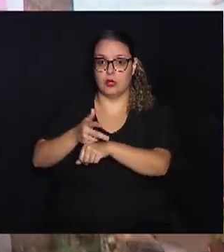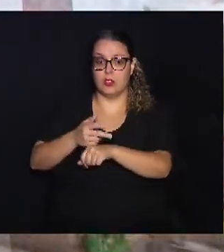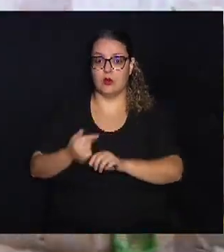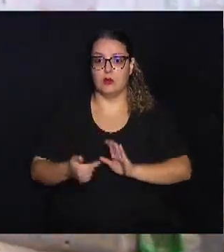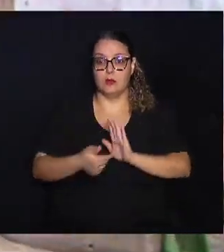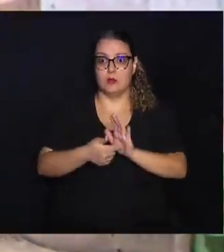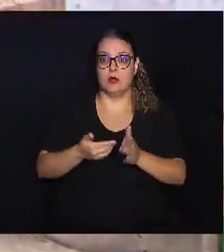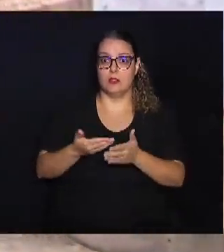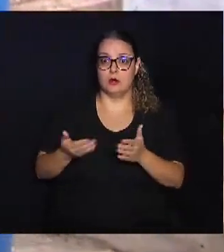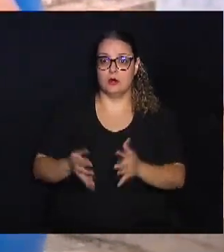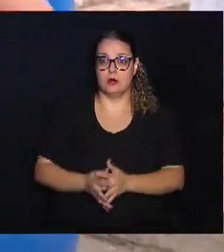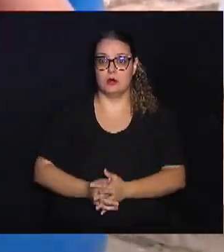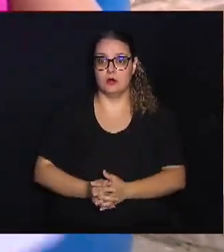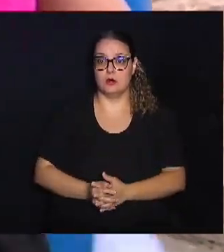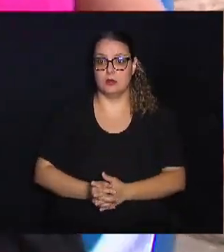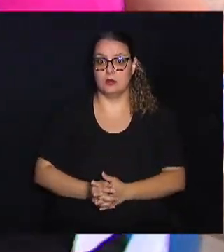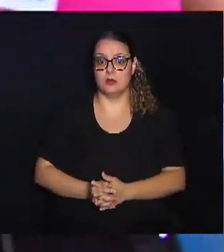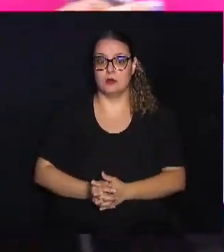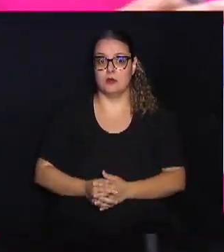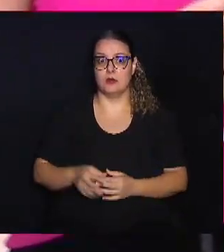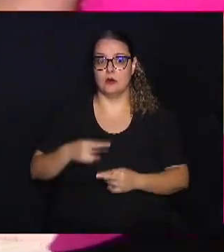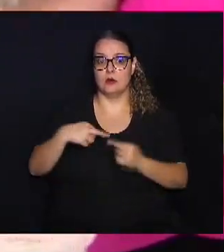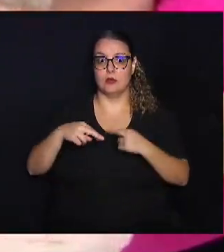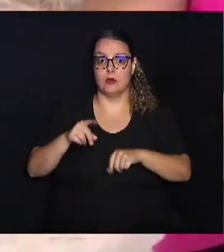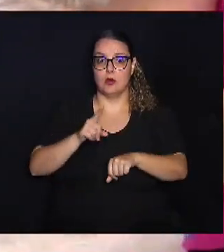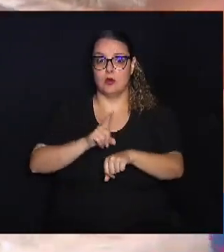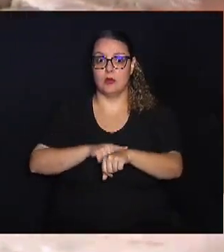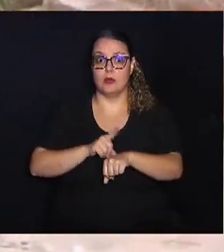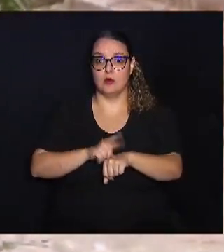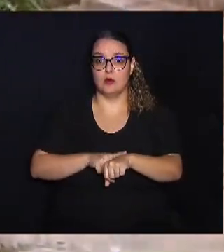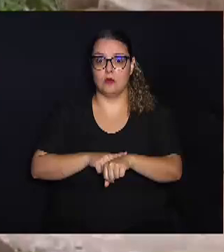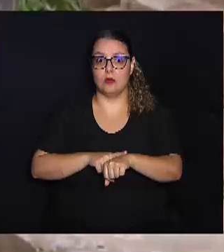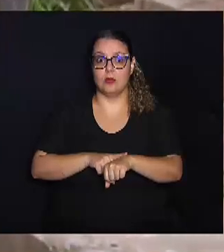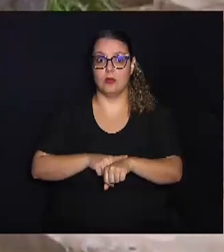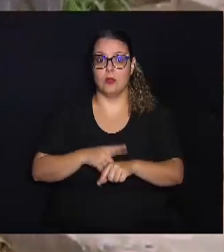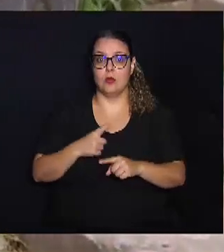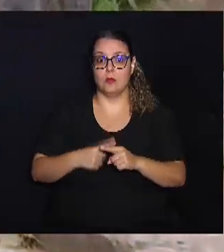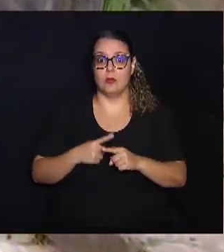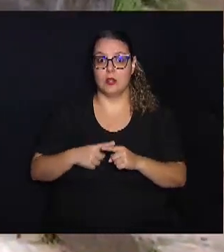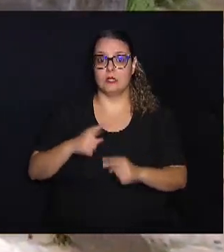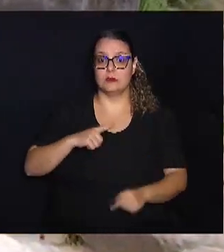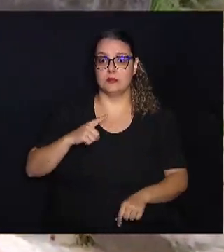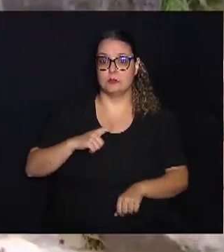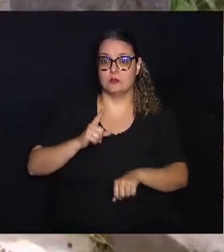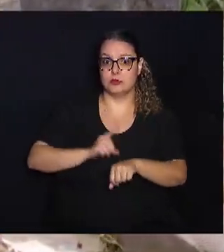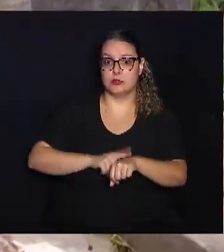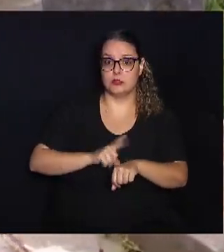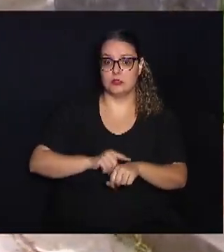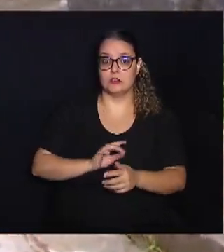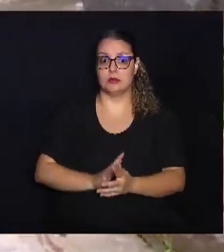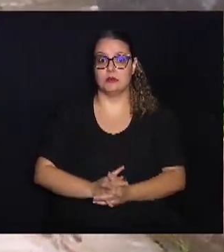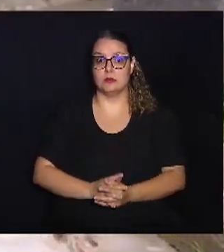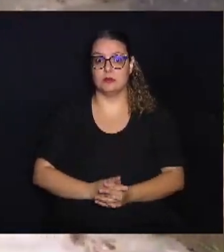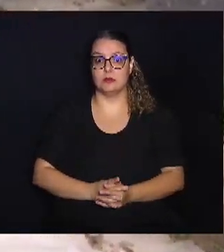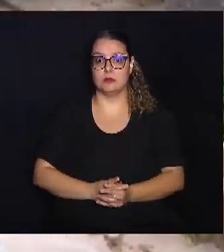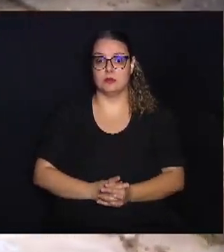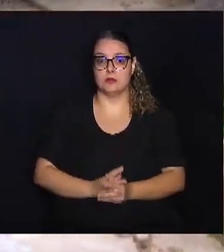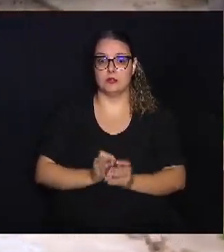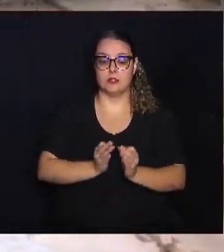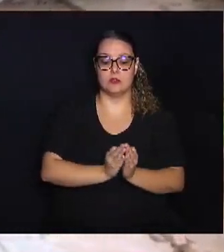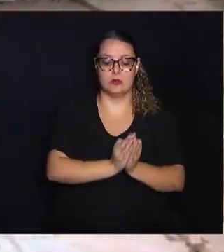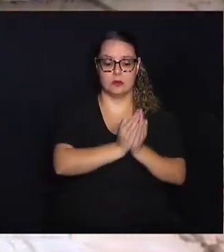gente, a questão dos horários, tá bom? Porque nós temos horários aí de missas